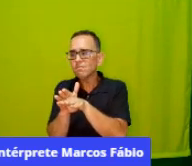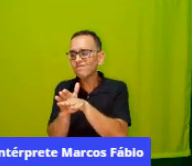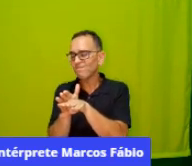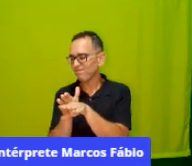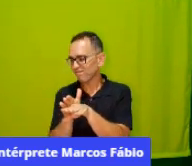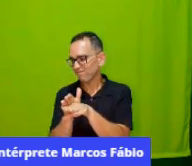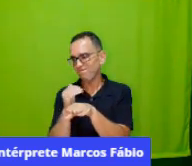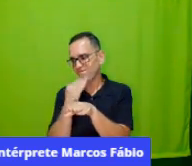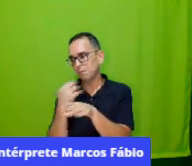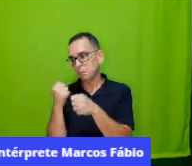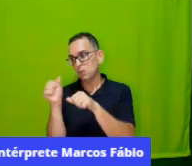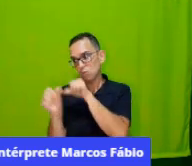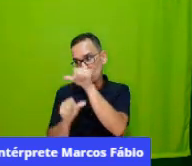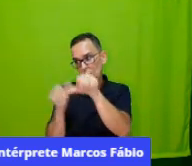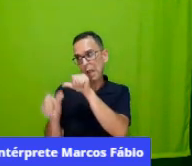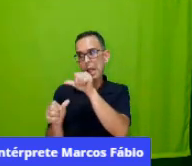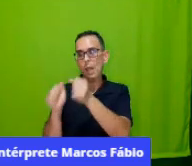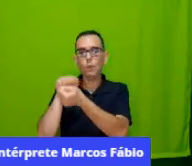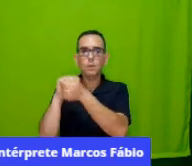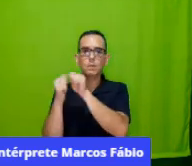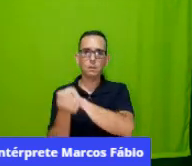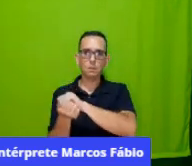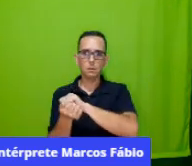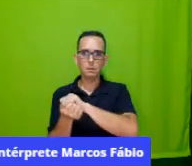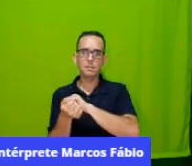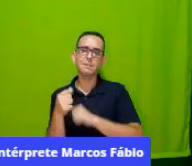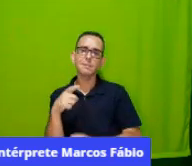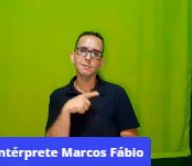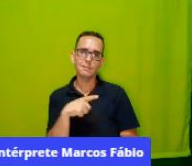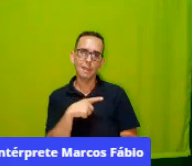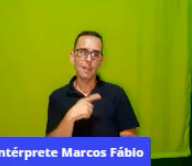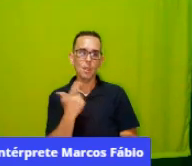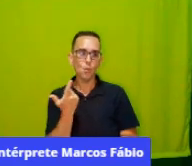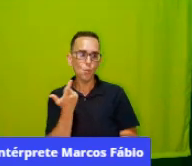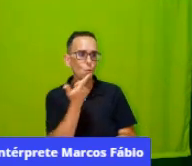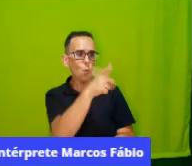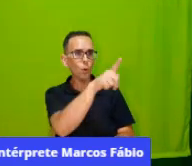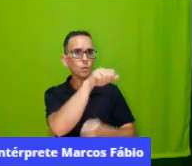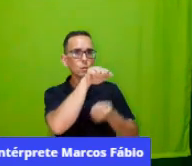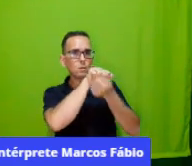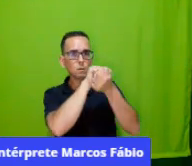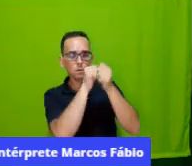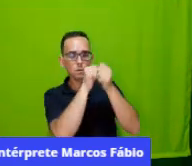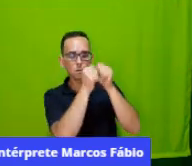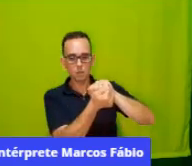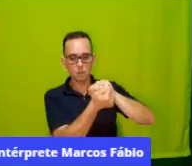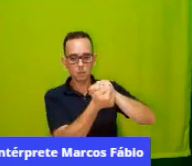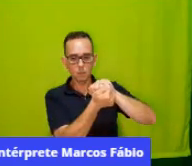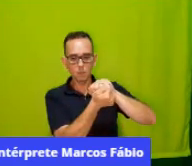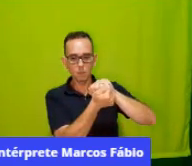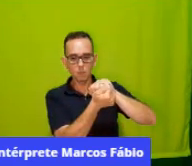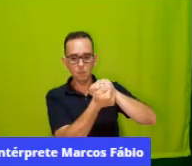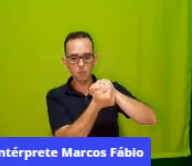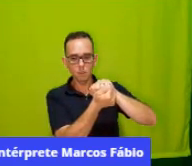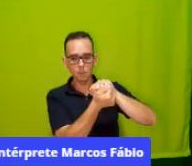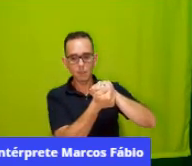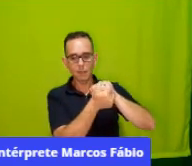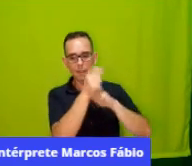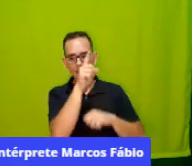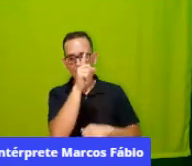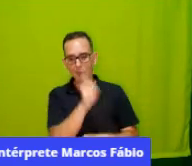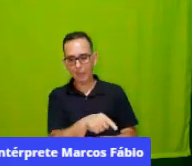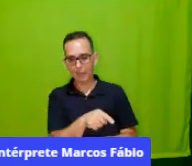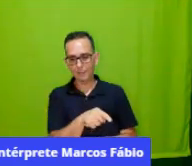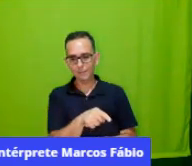conseguiu, ok. Muitas vezes eu trago esse recurso e o aluno não consegue, então eu tenho que trocar o tipo de adaptador. Então, a gente tem um